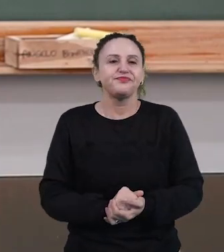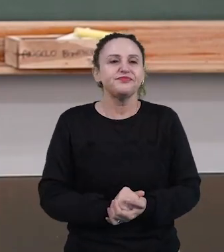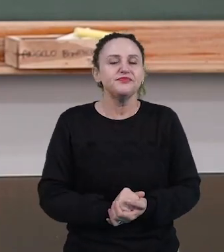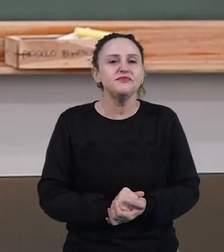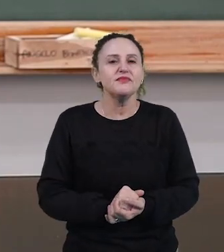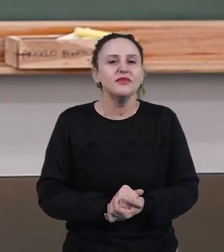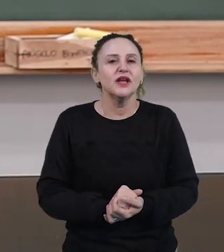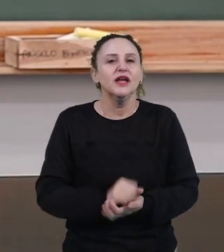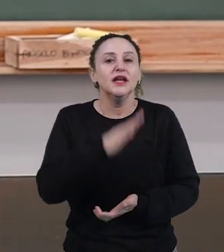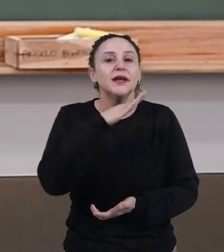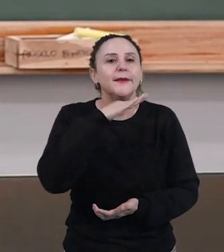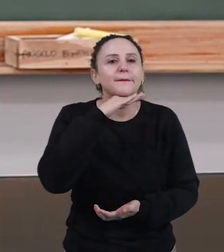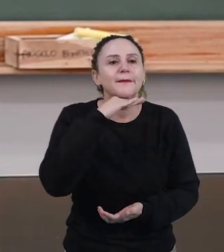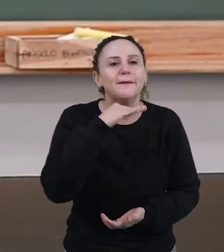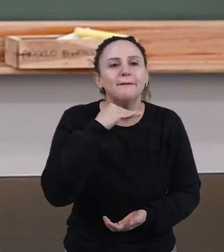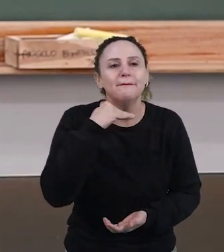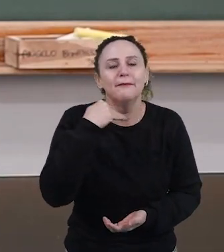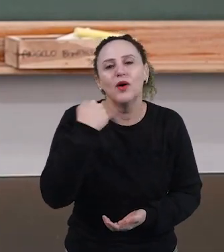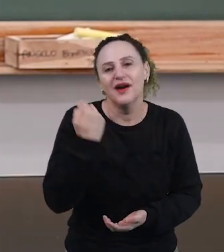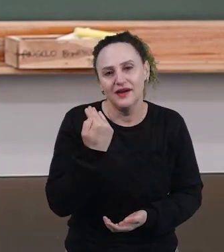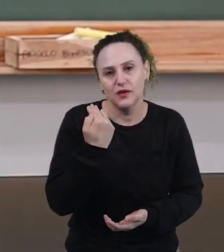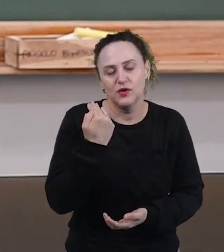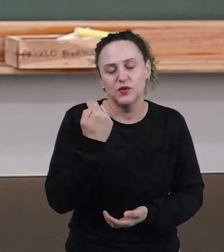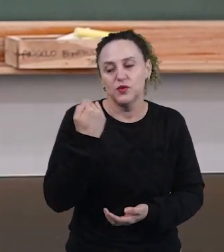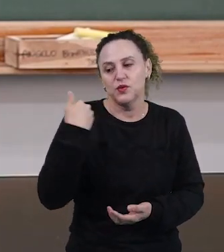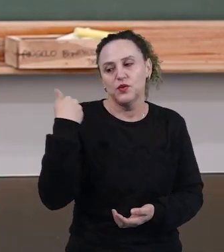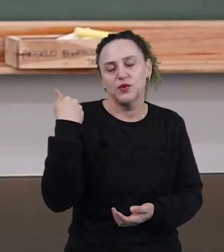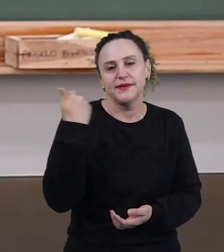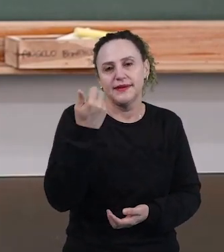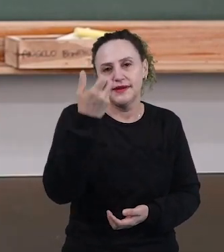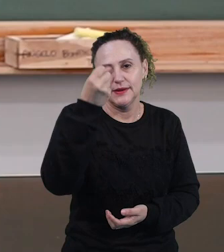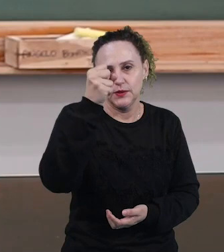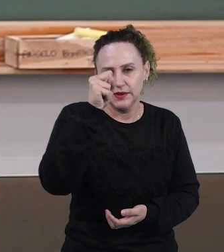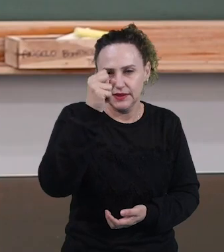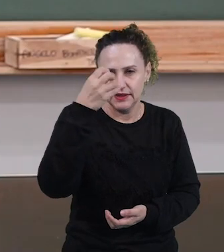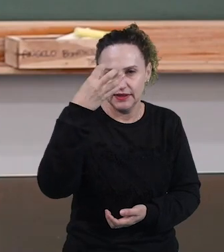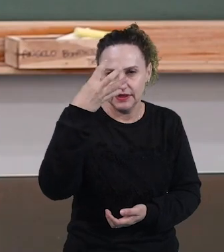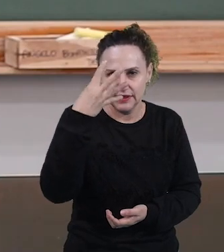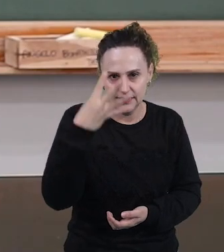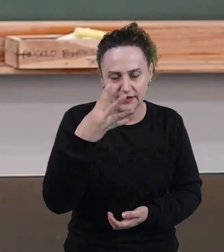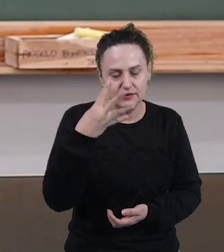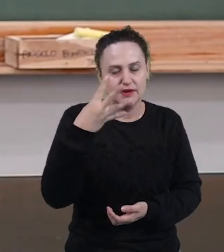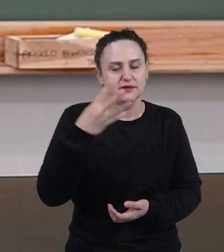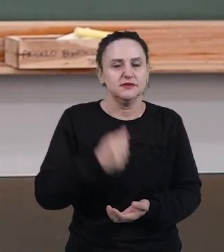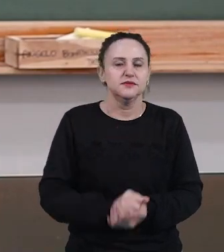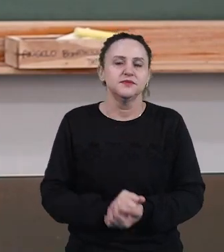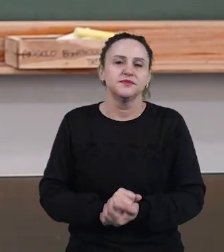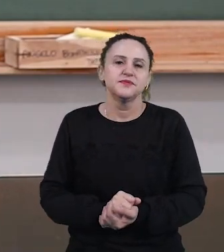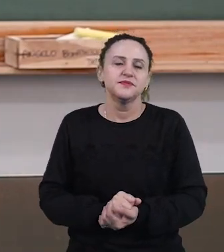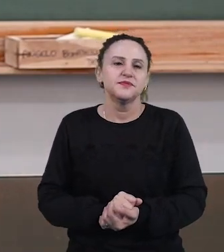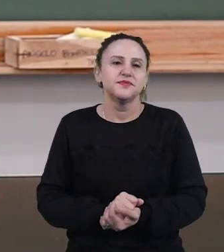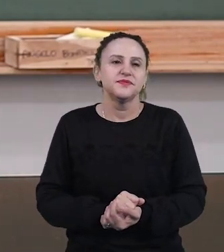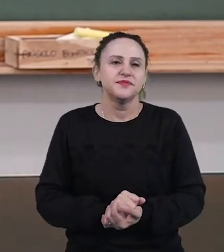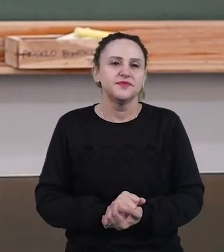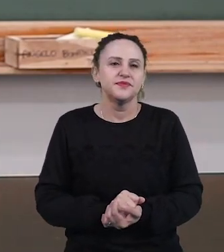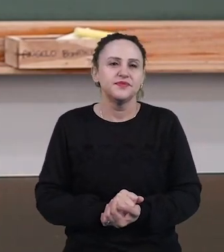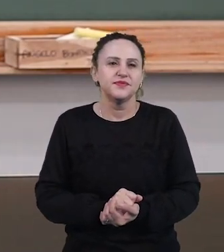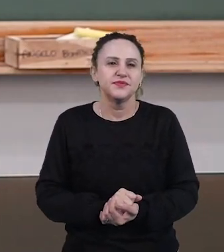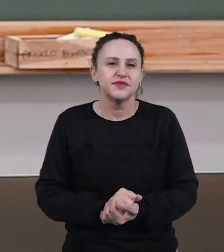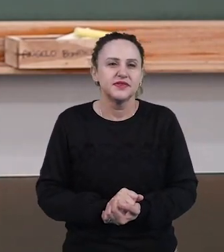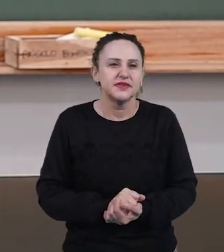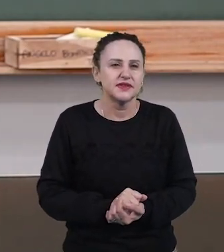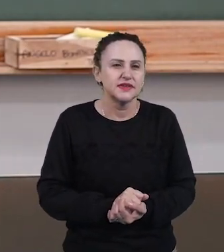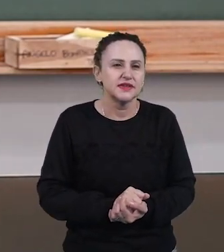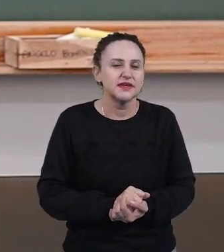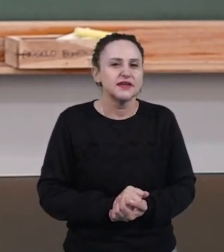com 84 anos, tá, gente? Ele viveu de 1896 a 1980. E eu achei que ele era 80 anos por causa